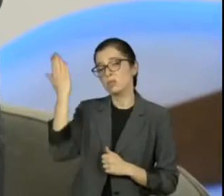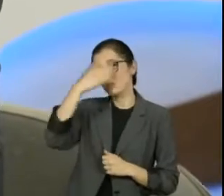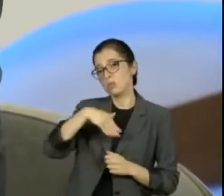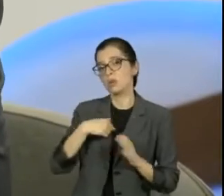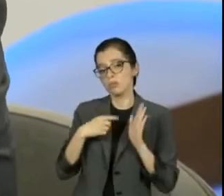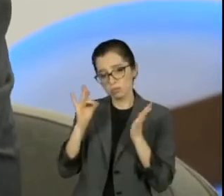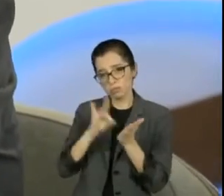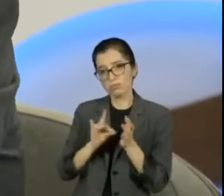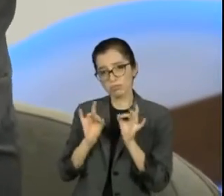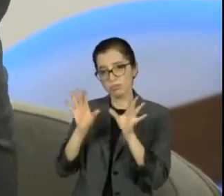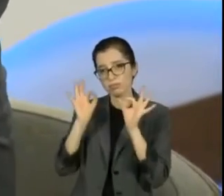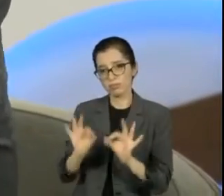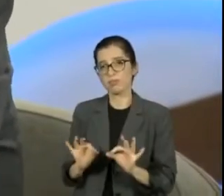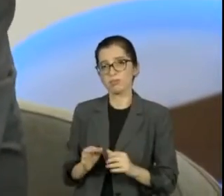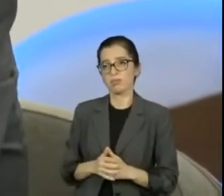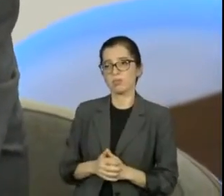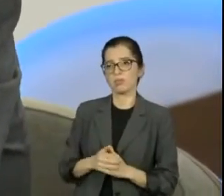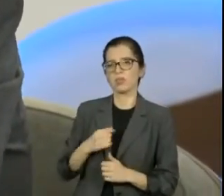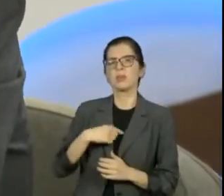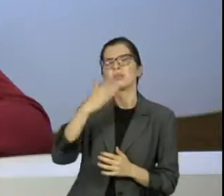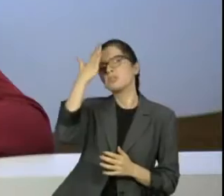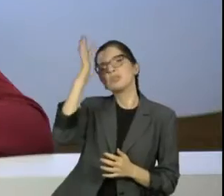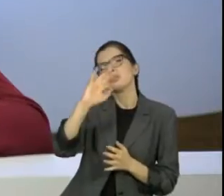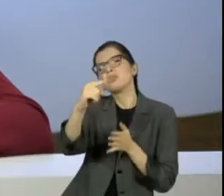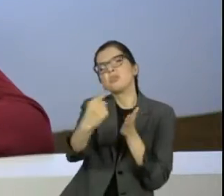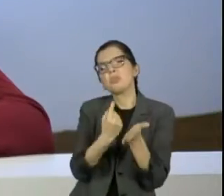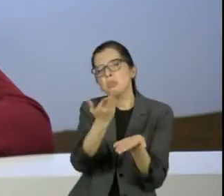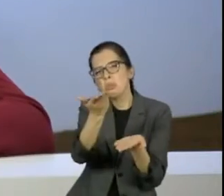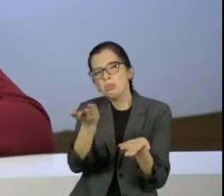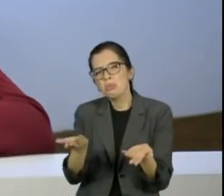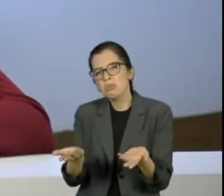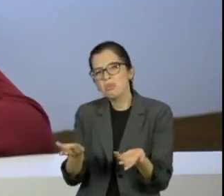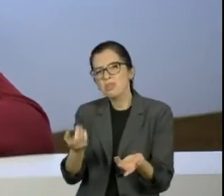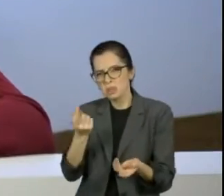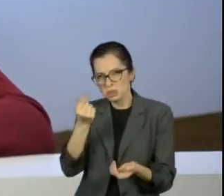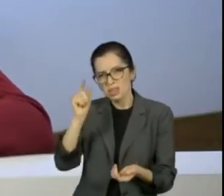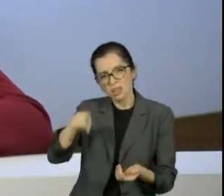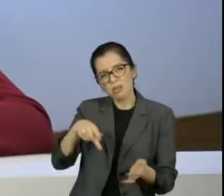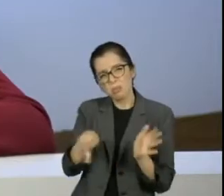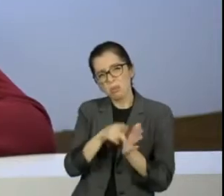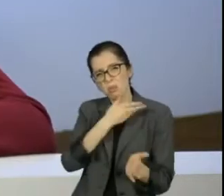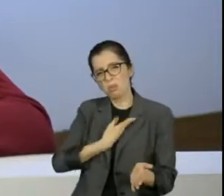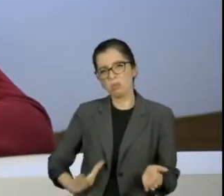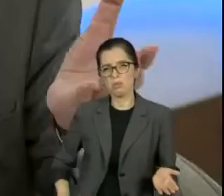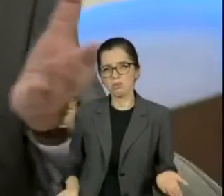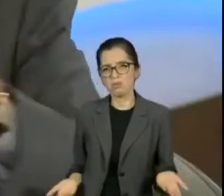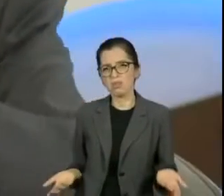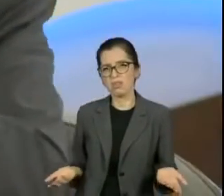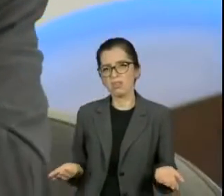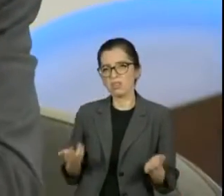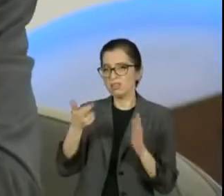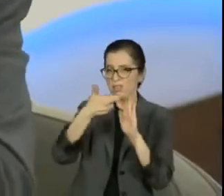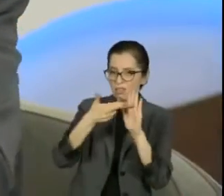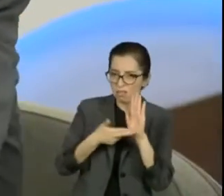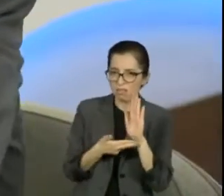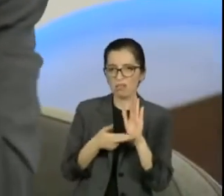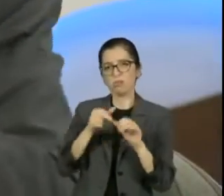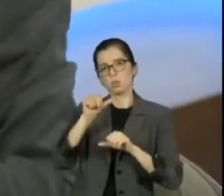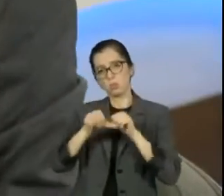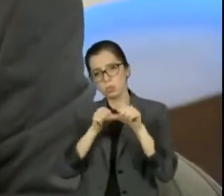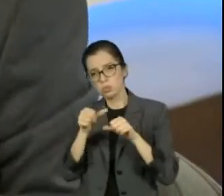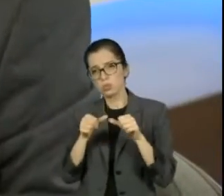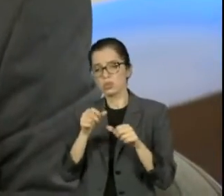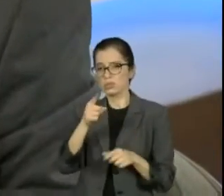eu não estou entendendo a pergunta. Não é verba pública? É verba pública, mas o senhor acha que... Se mudar a regra lá, eu mudo aqui,